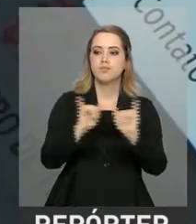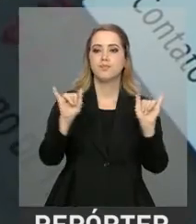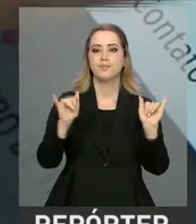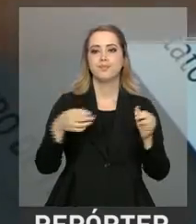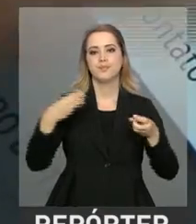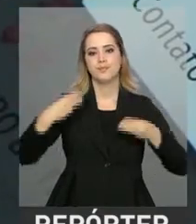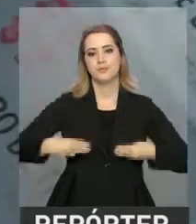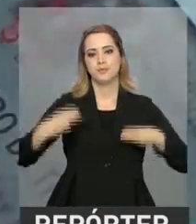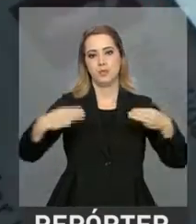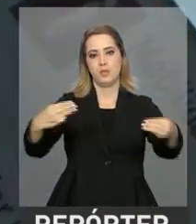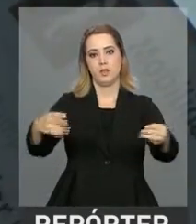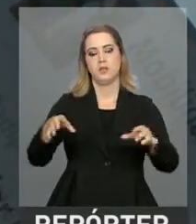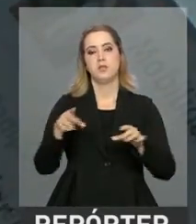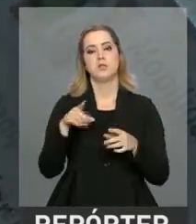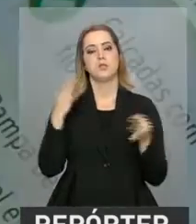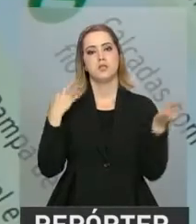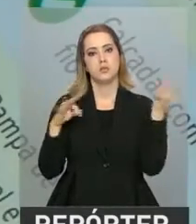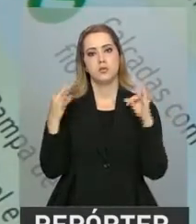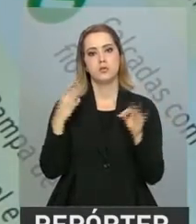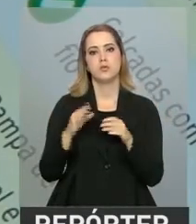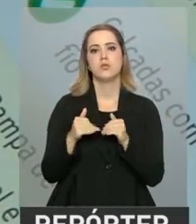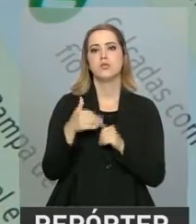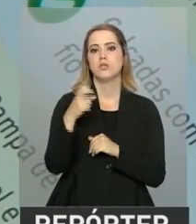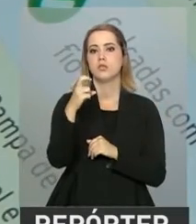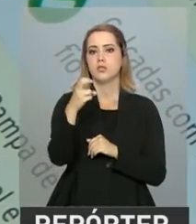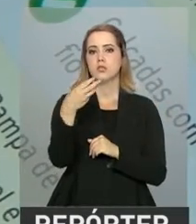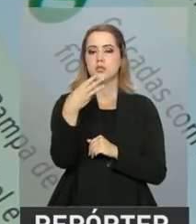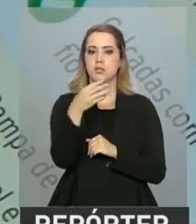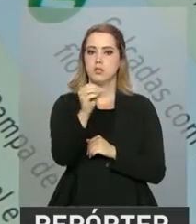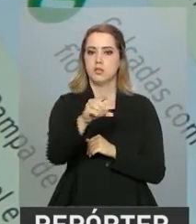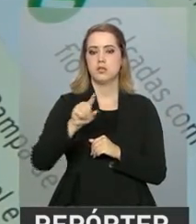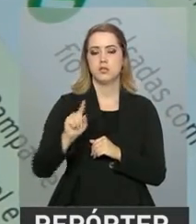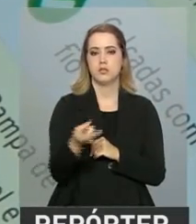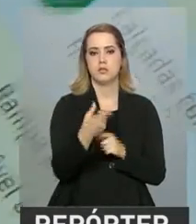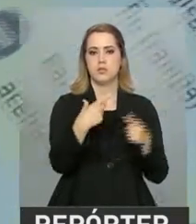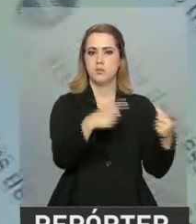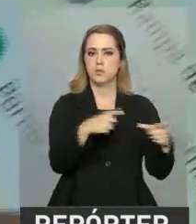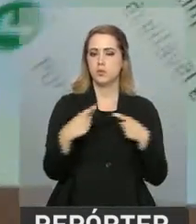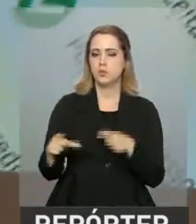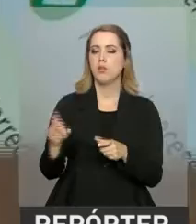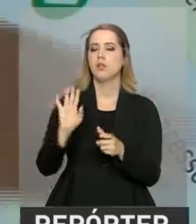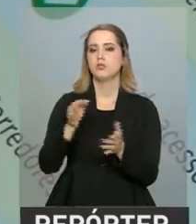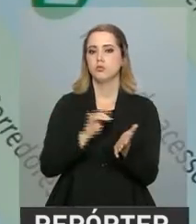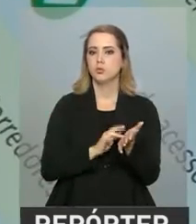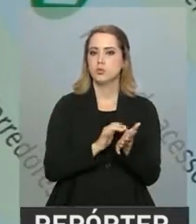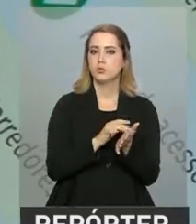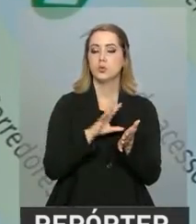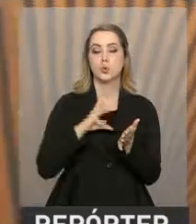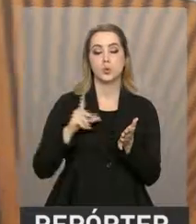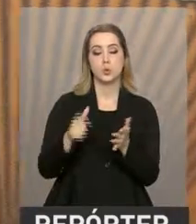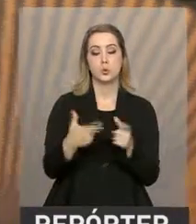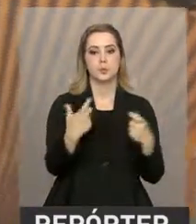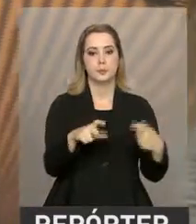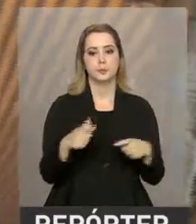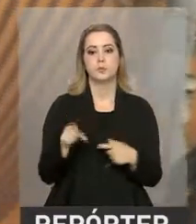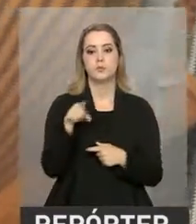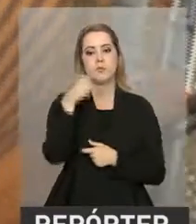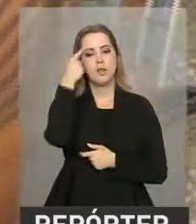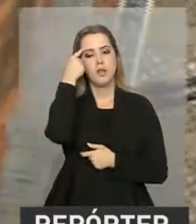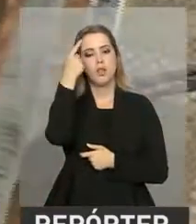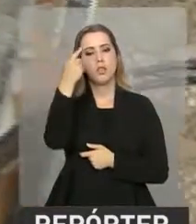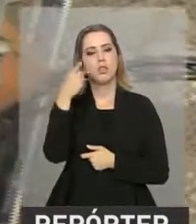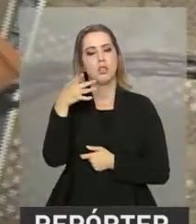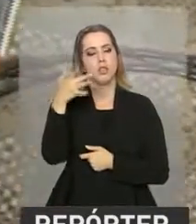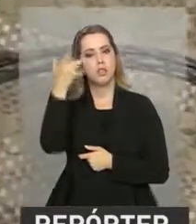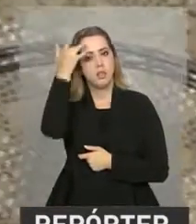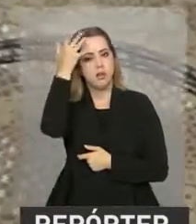em 2014 e já conta com mais de 530 mil estabelecimentos cadastrados em todo o país. A ideia é